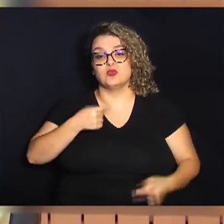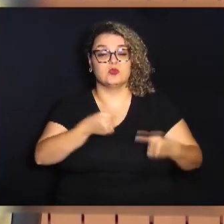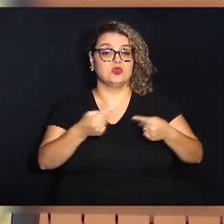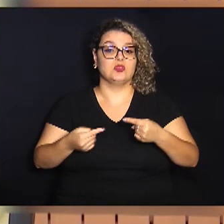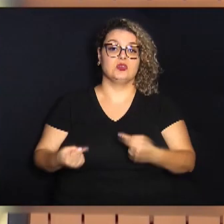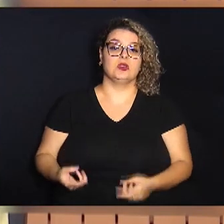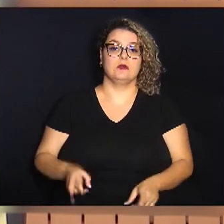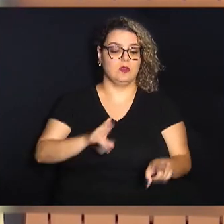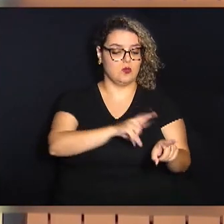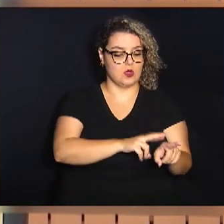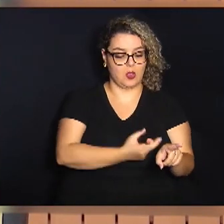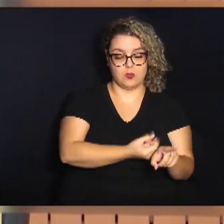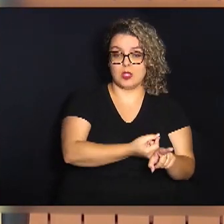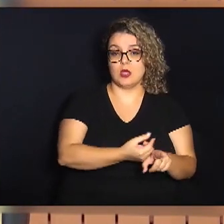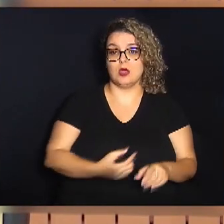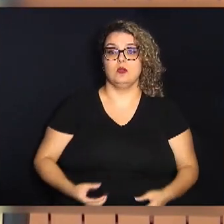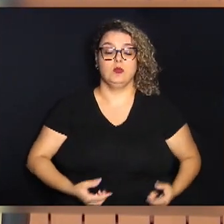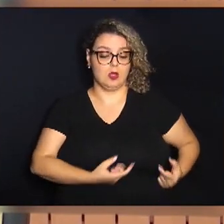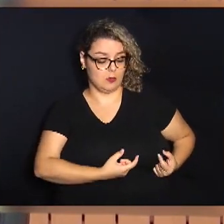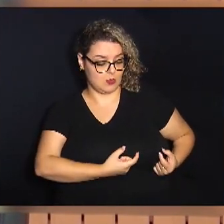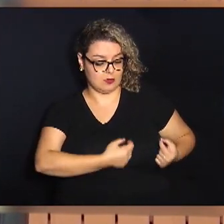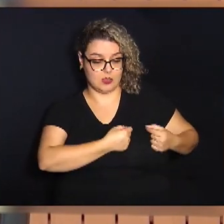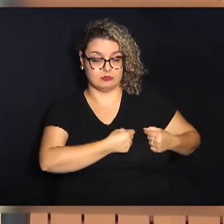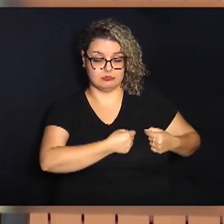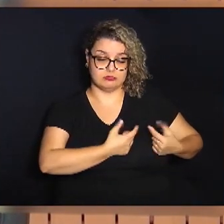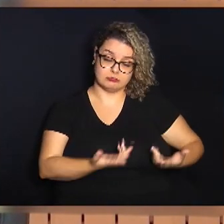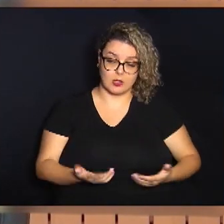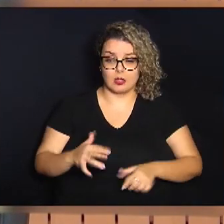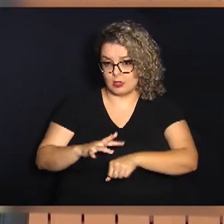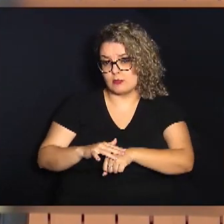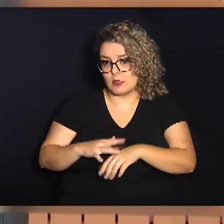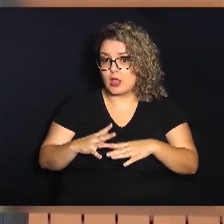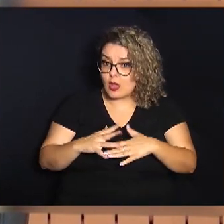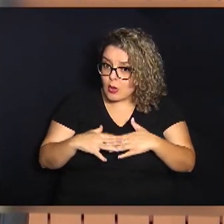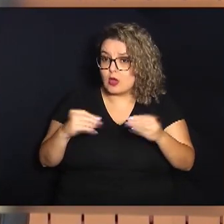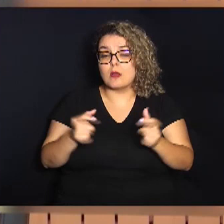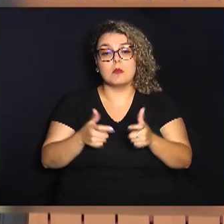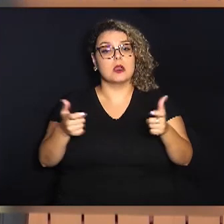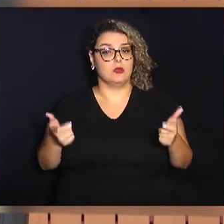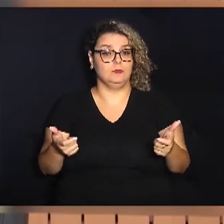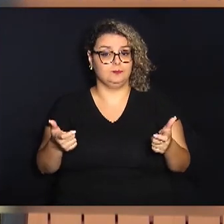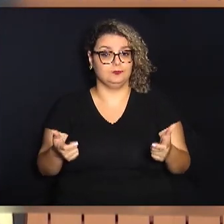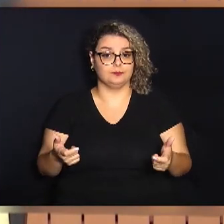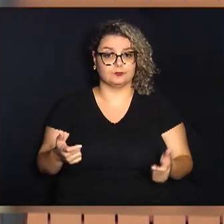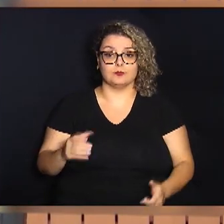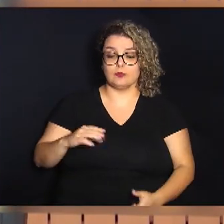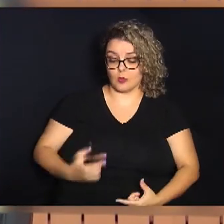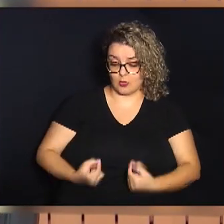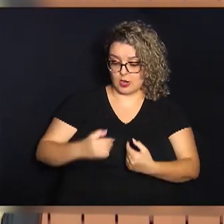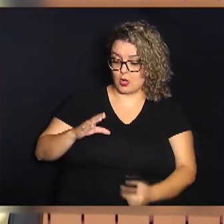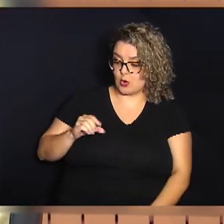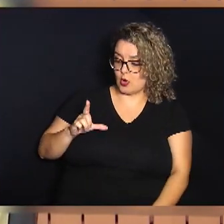de próstata, sobre câncer de mama, que são doenças que têm uma curabilidade maior. O câncer coloretal,